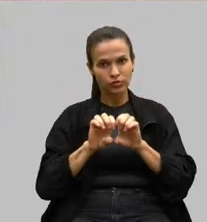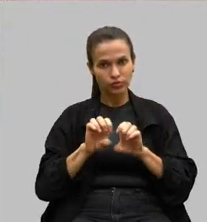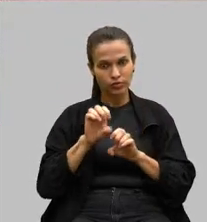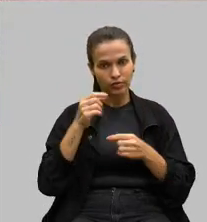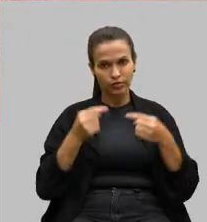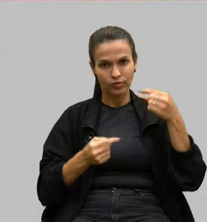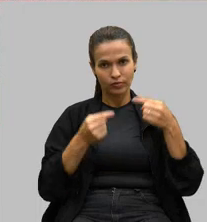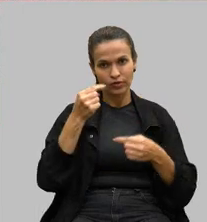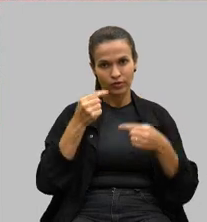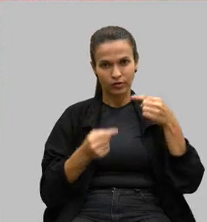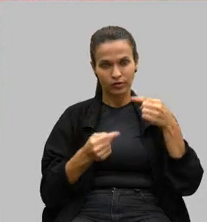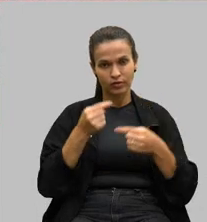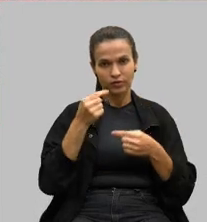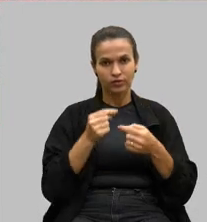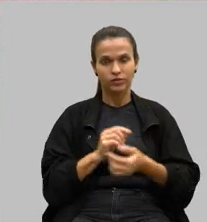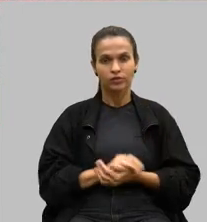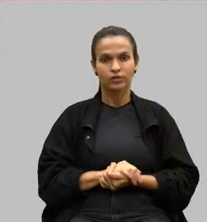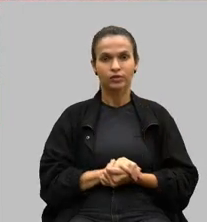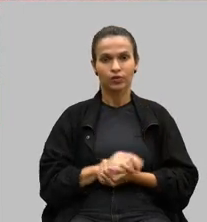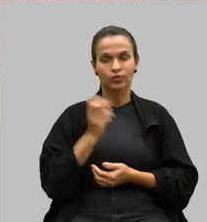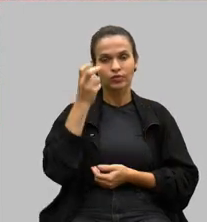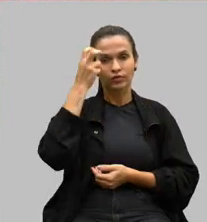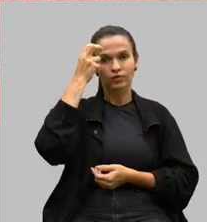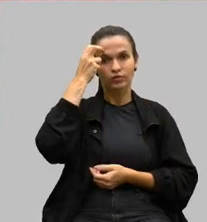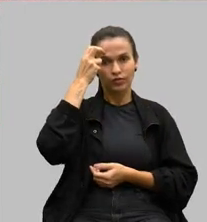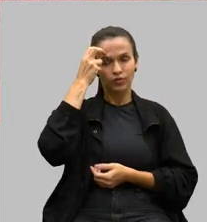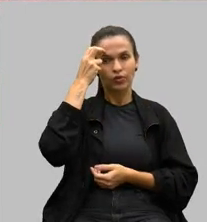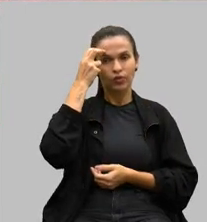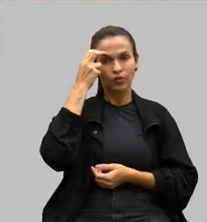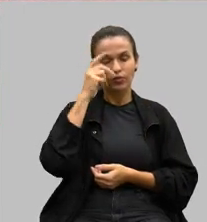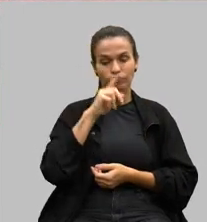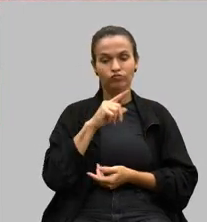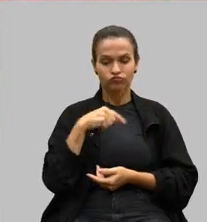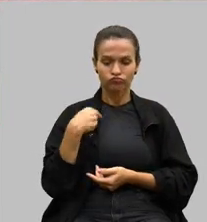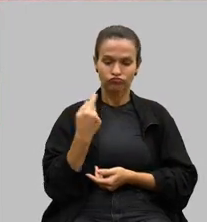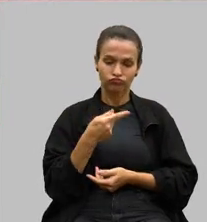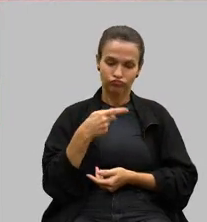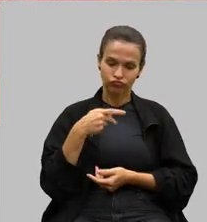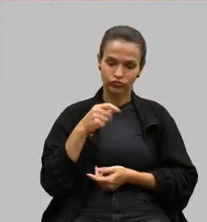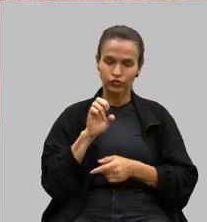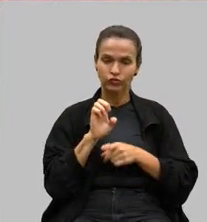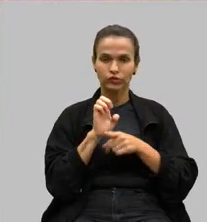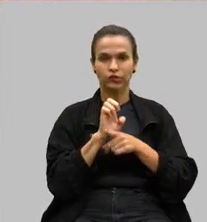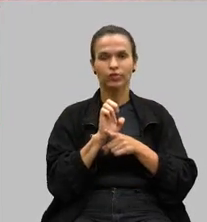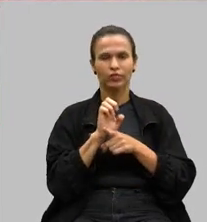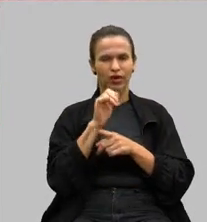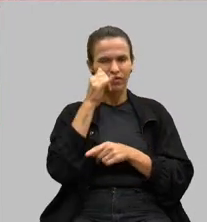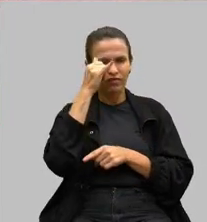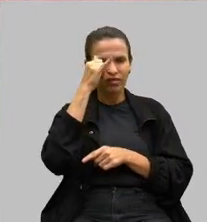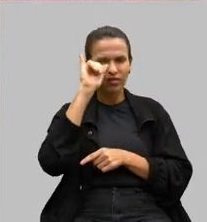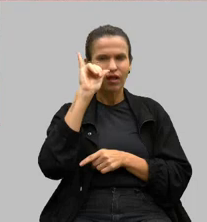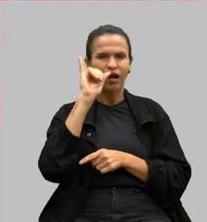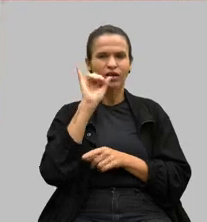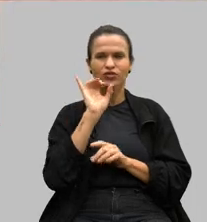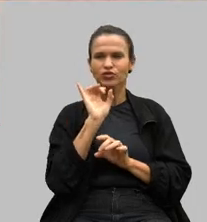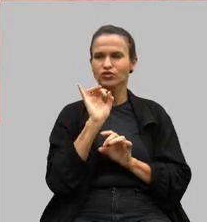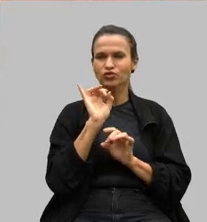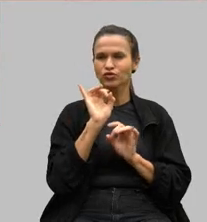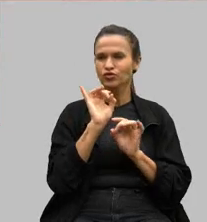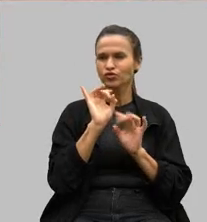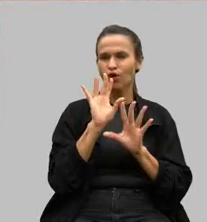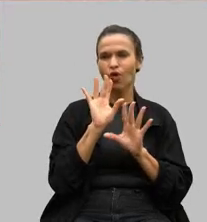política e cultural no nosso estado não é para que isso não seja somente uma ação